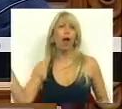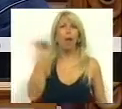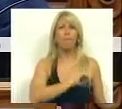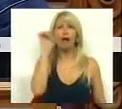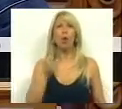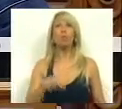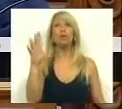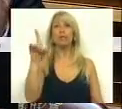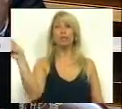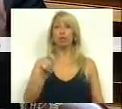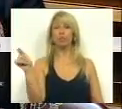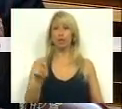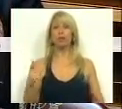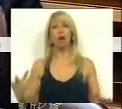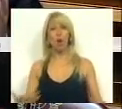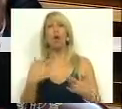Agora,